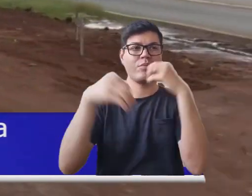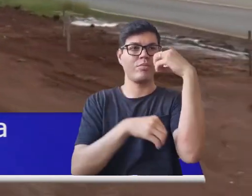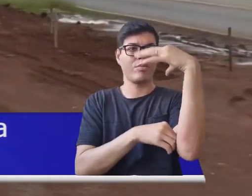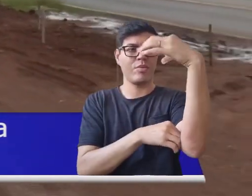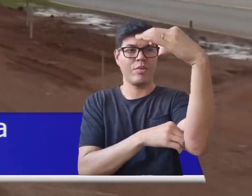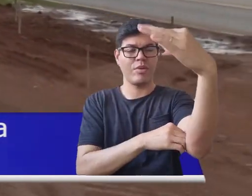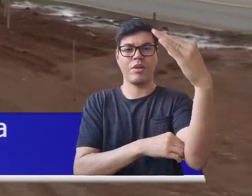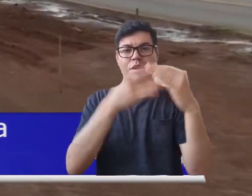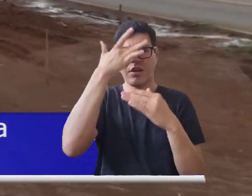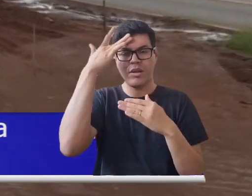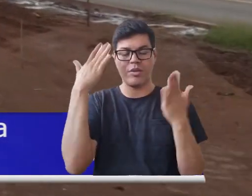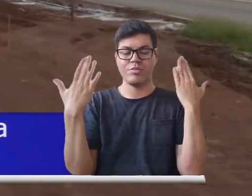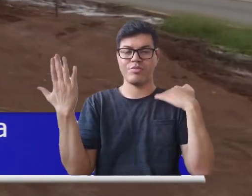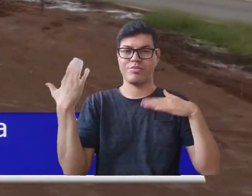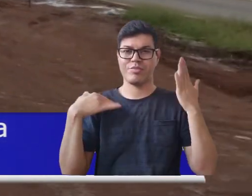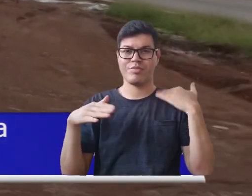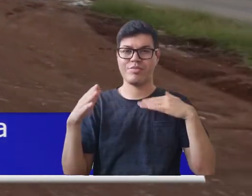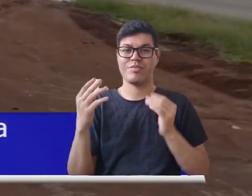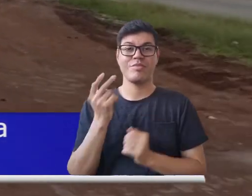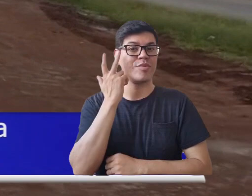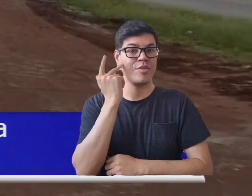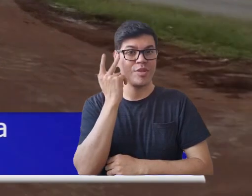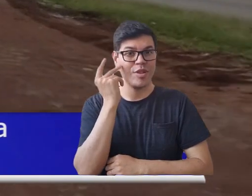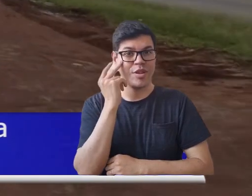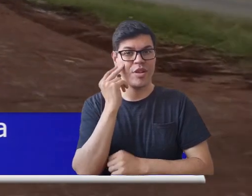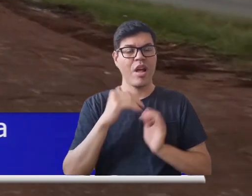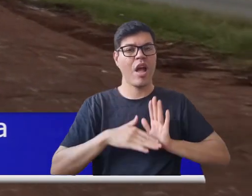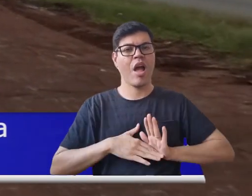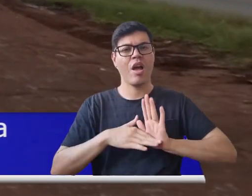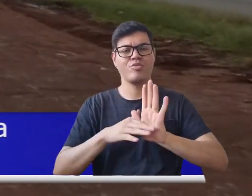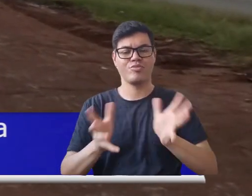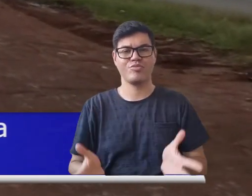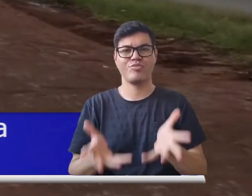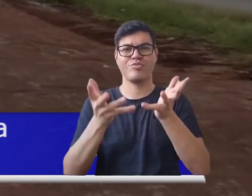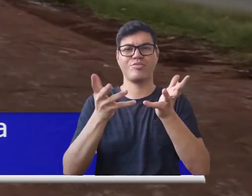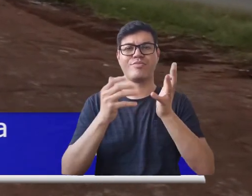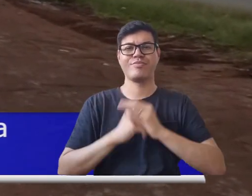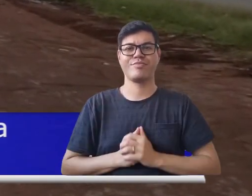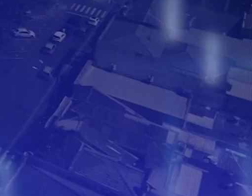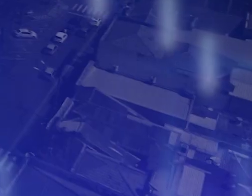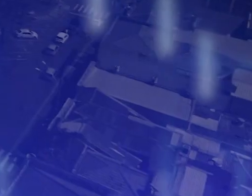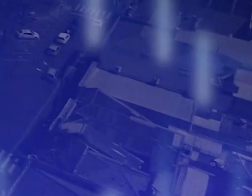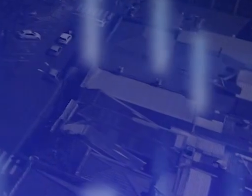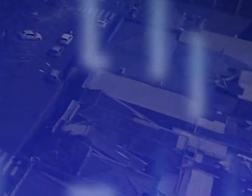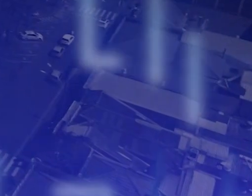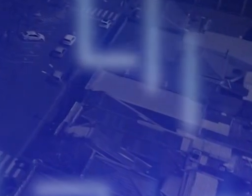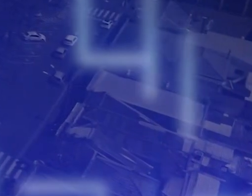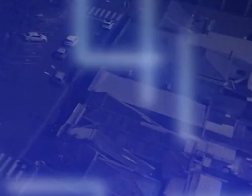iluminação, passeio público, que vai ajudar muito aqui o vetor de expansão da cidade.